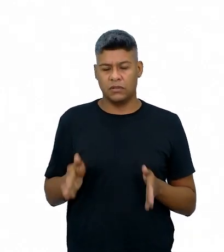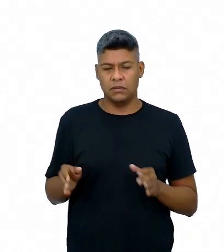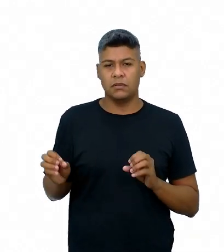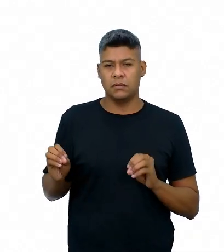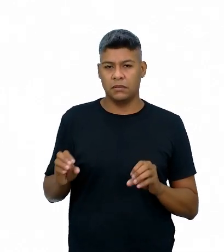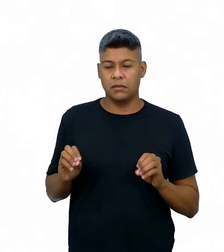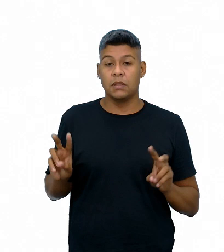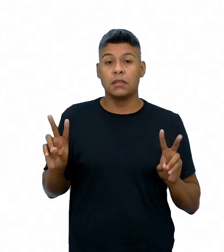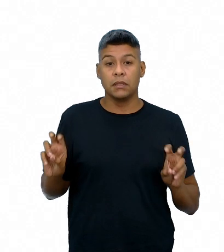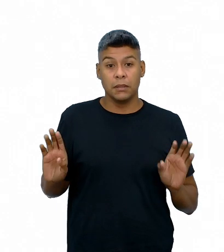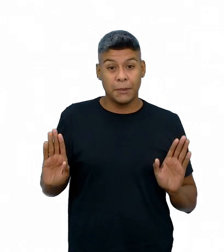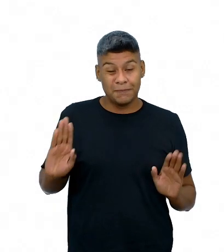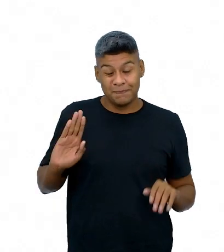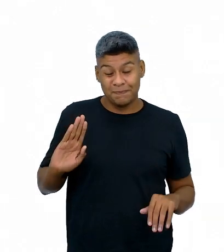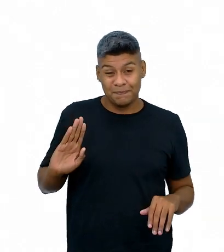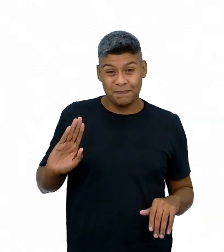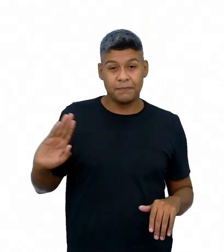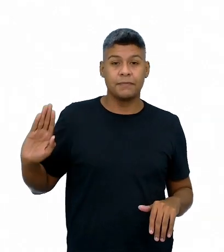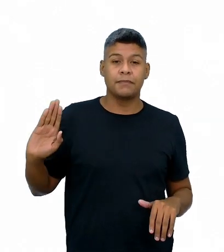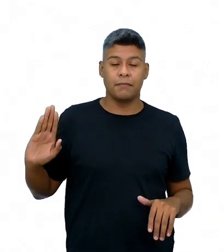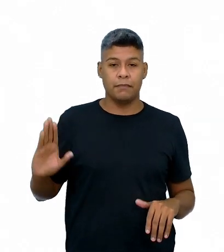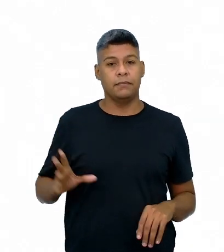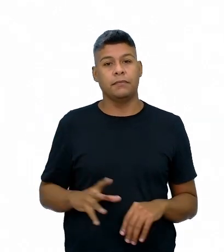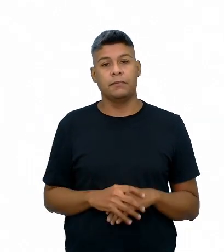era o tema central